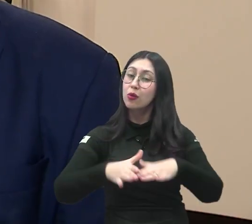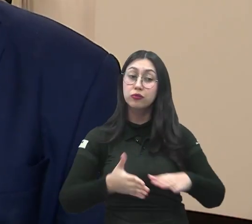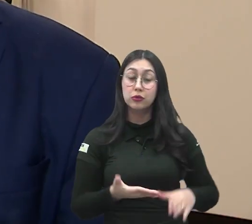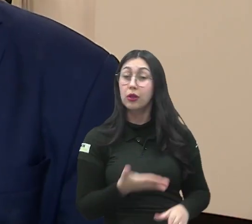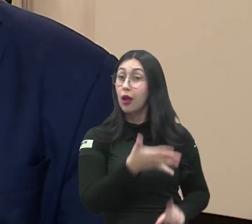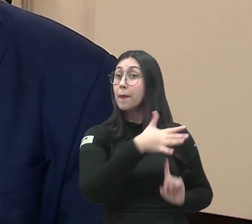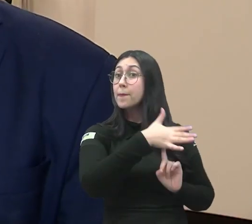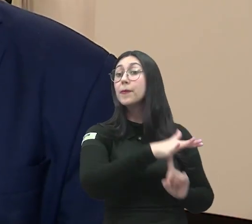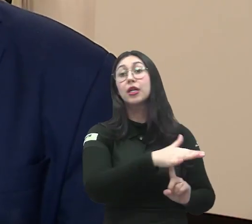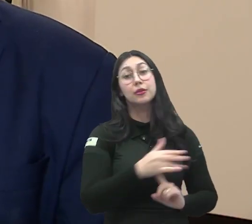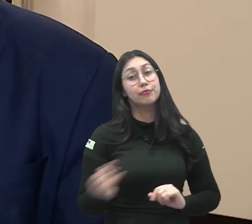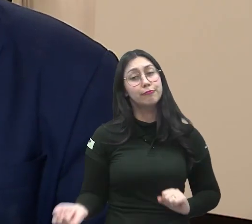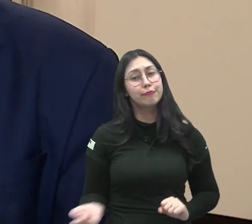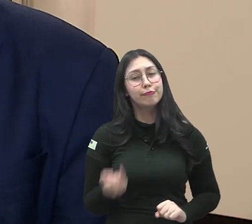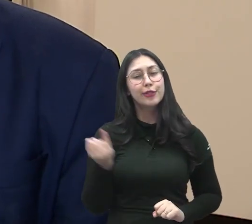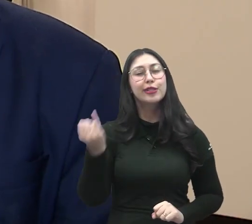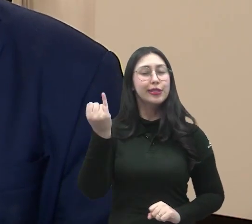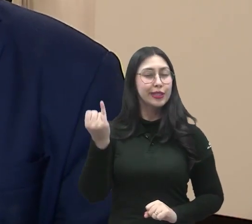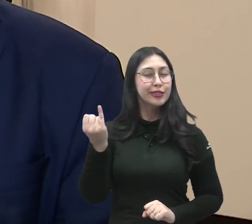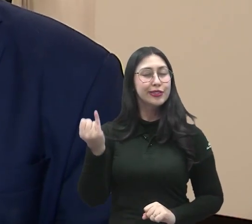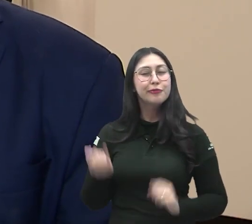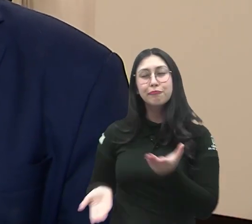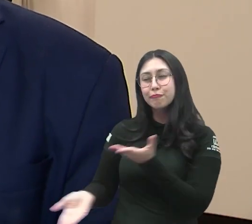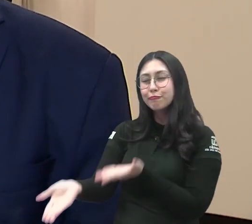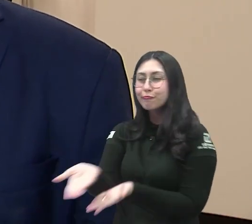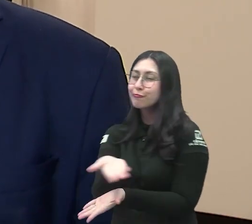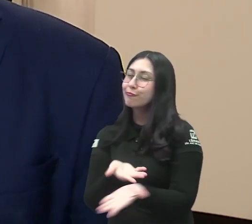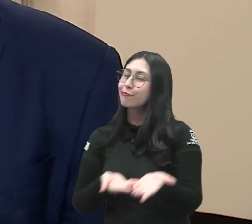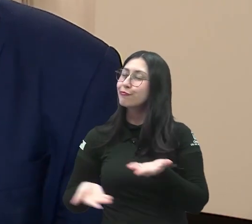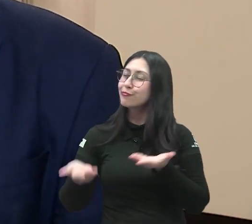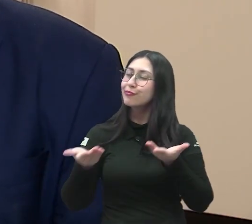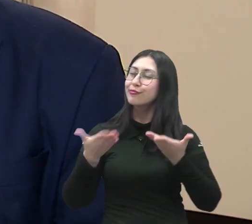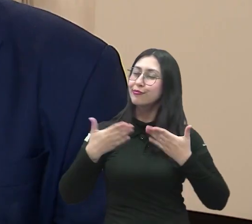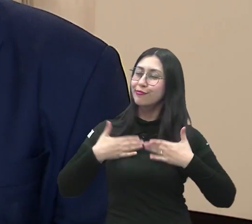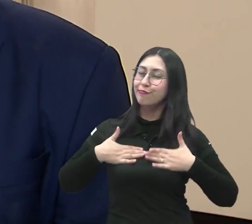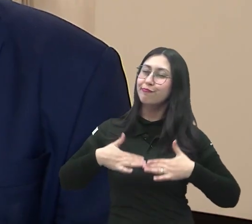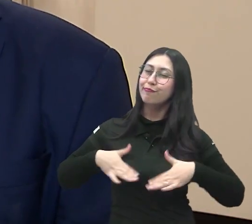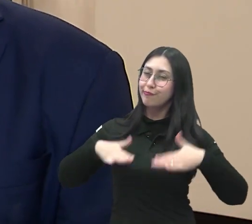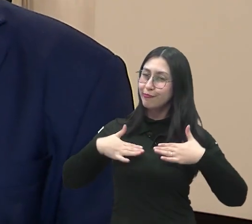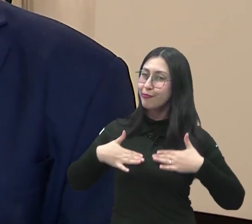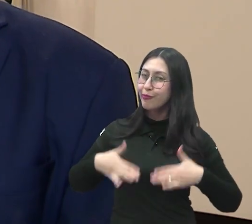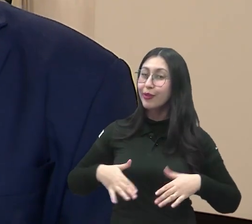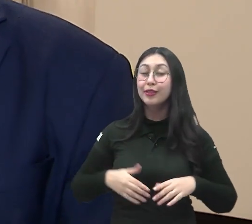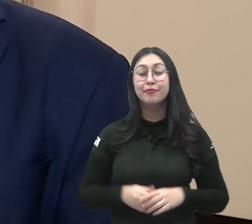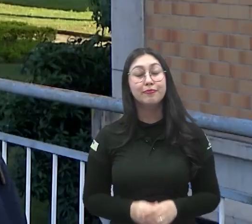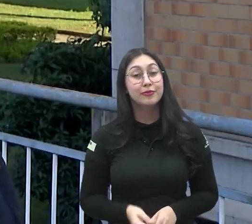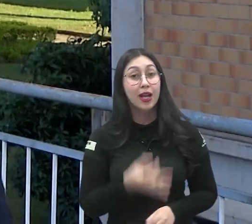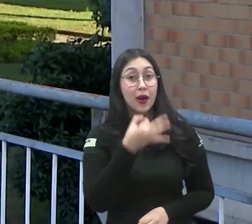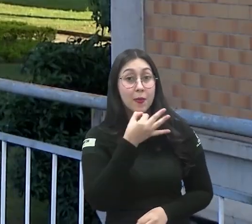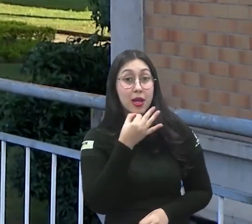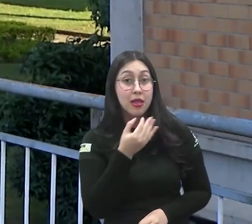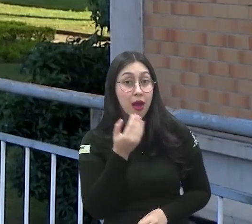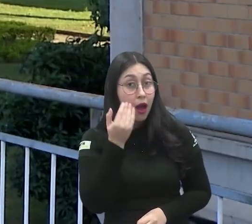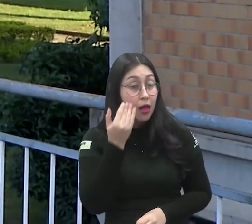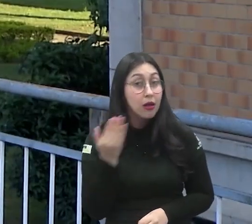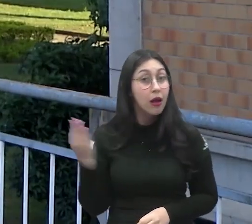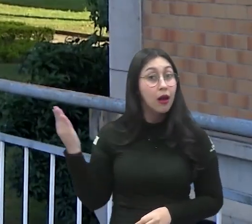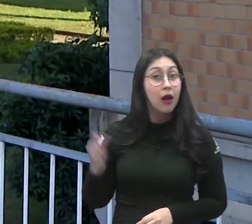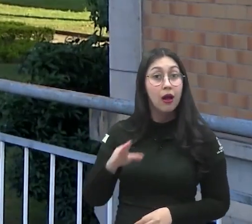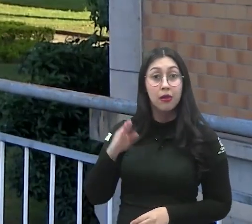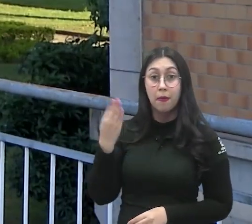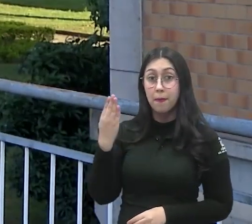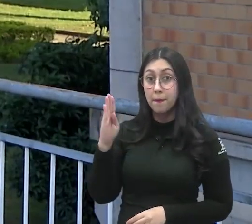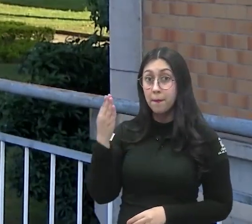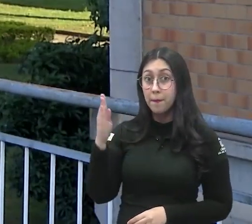aí, esse novo equipamento tão importante para a gente trazer harmonia e tranquilidade para a nossa região. Para essa bióloga